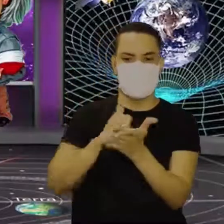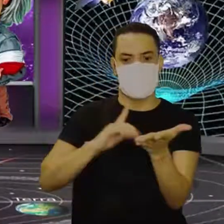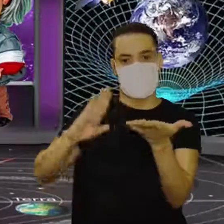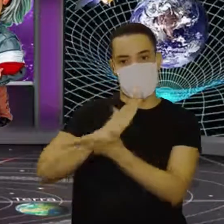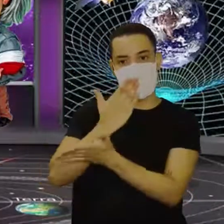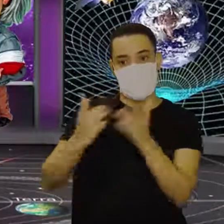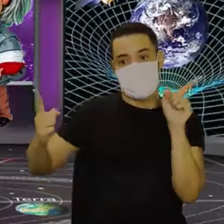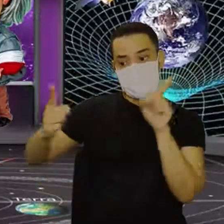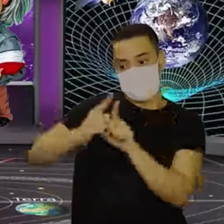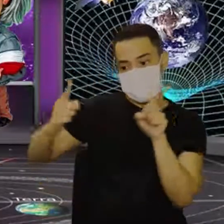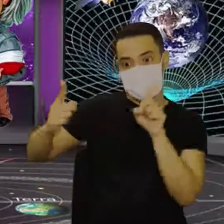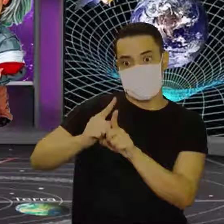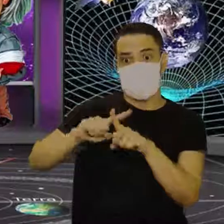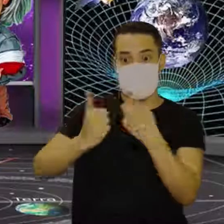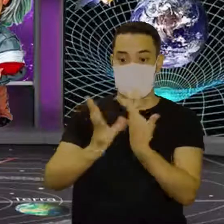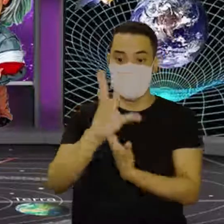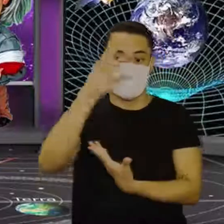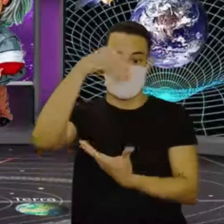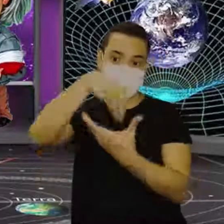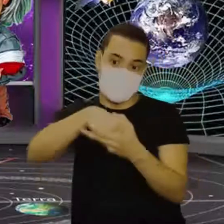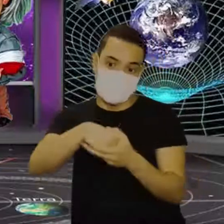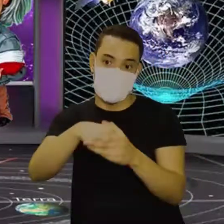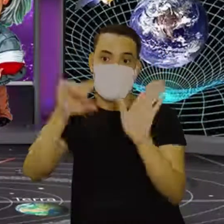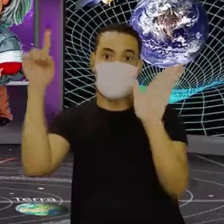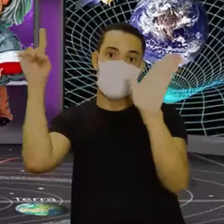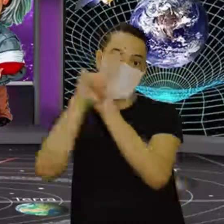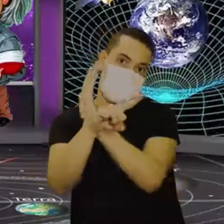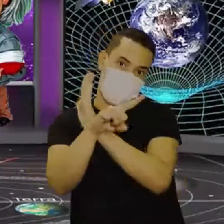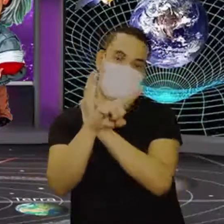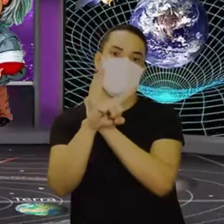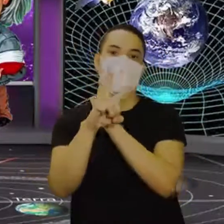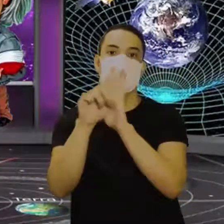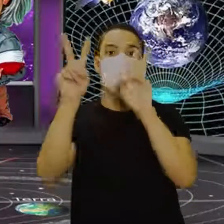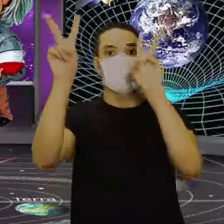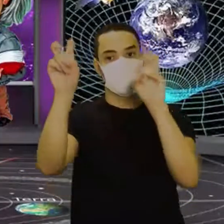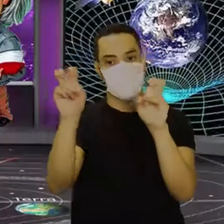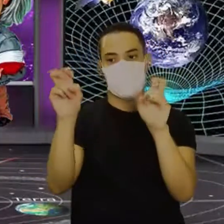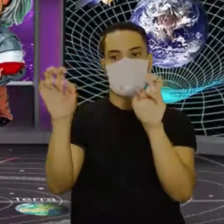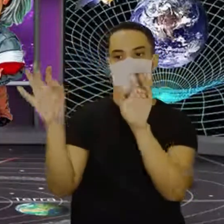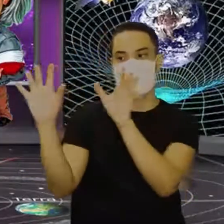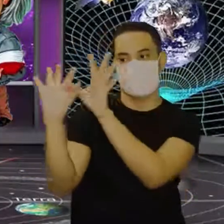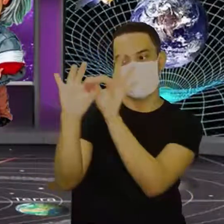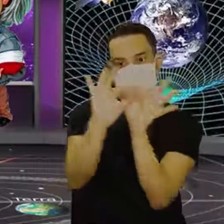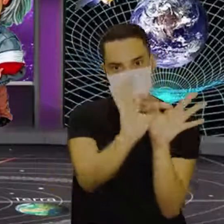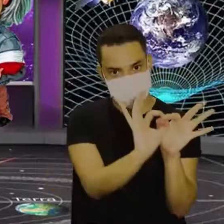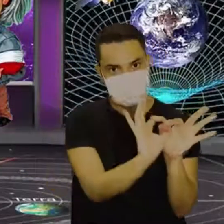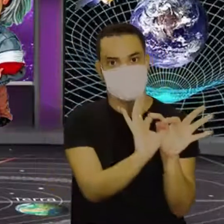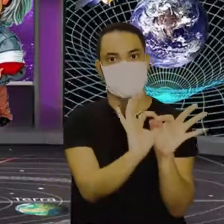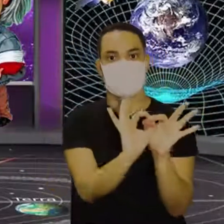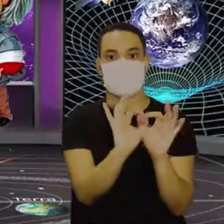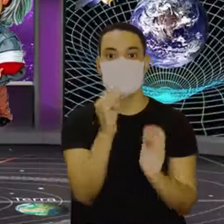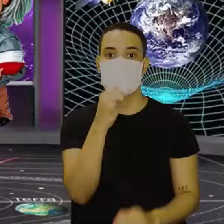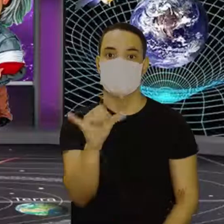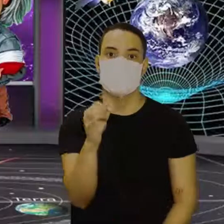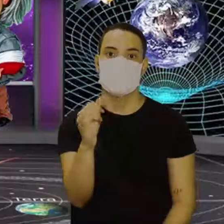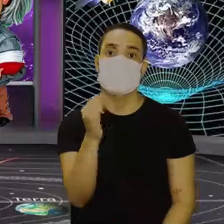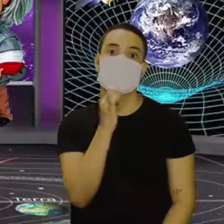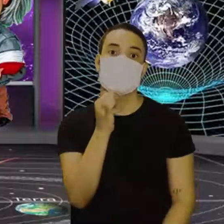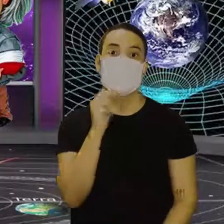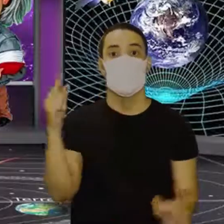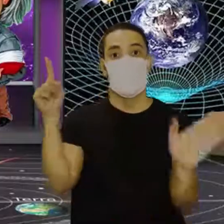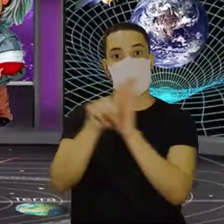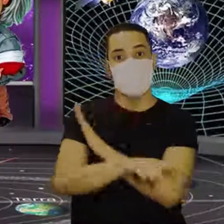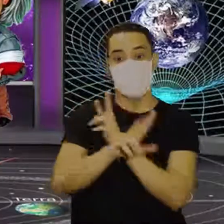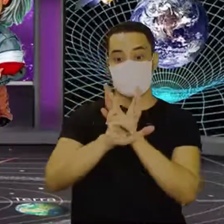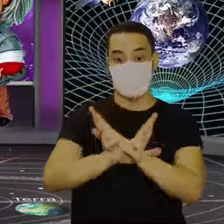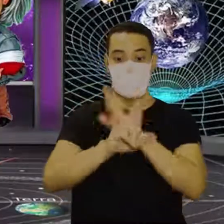abreviações, só que você vai estar dentro de uma questão que está tratando algo relacionado com eletricidade. Então, se falar diferença de potencial,